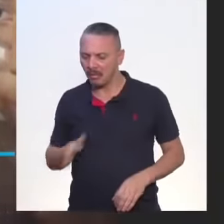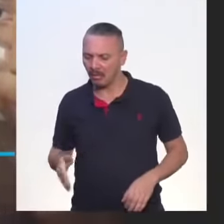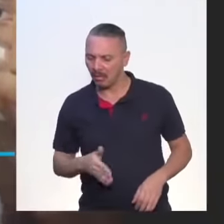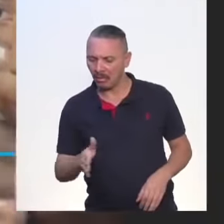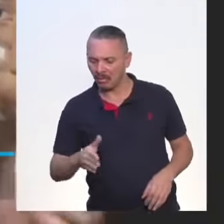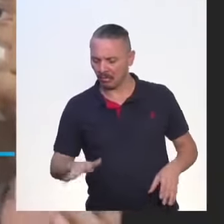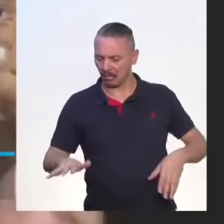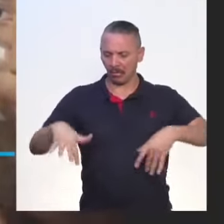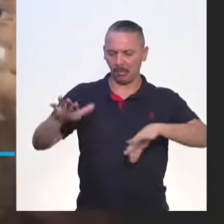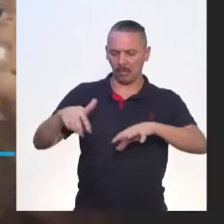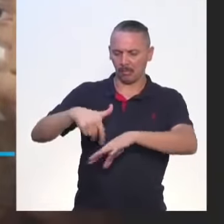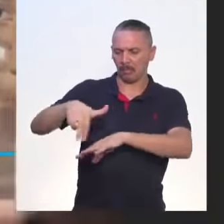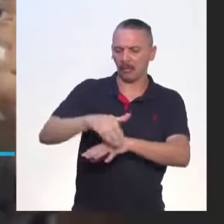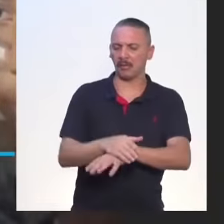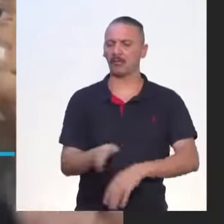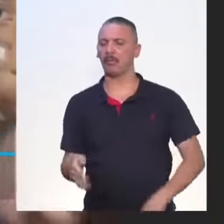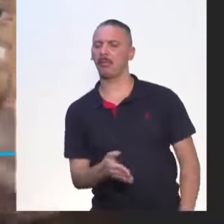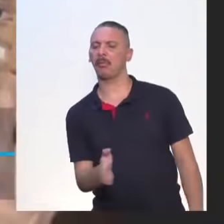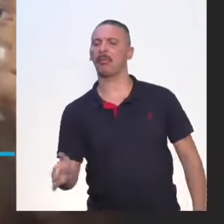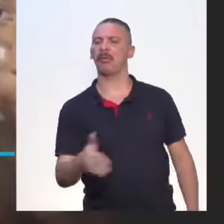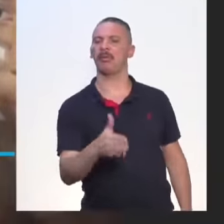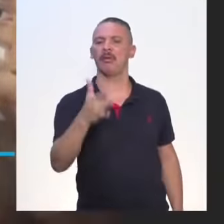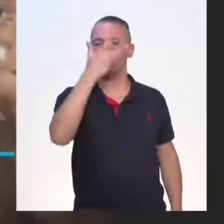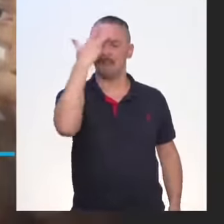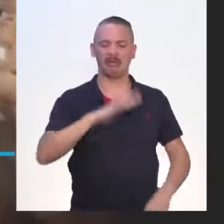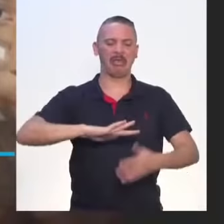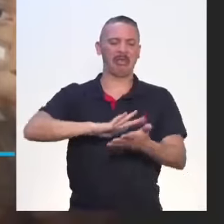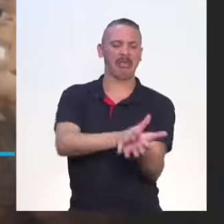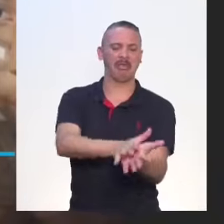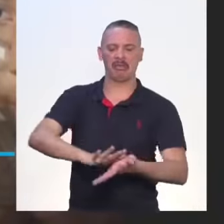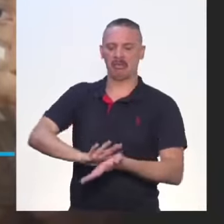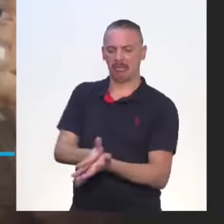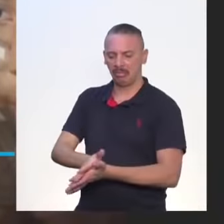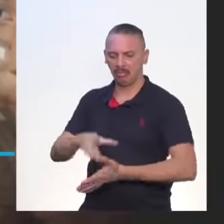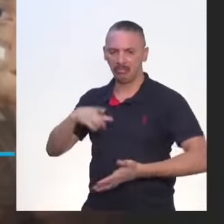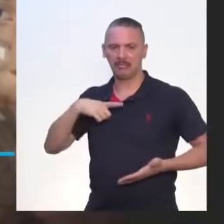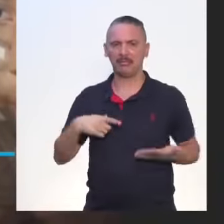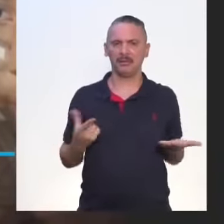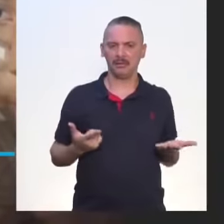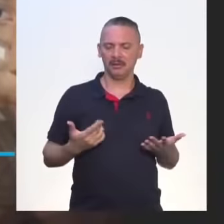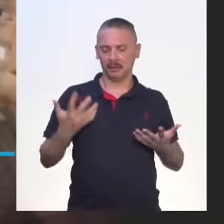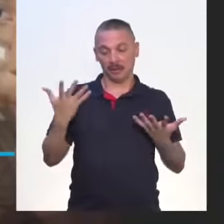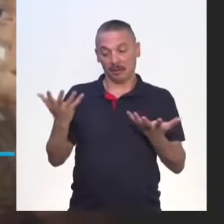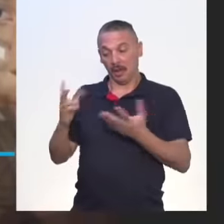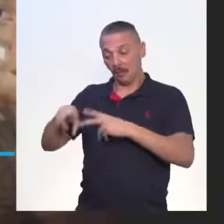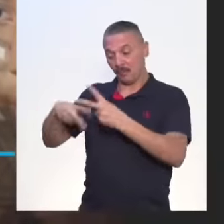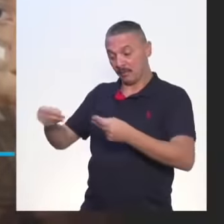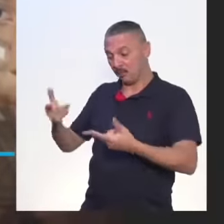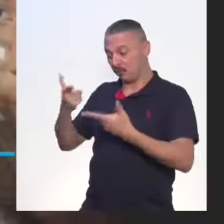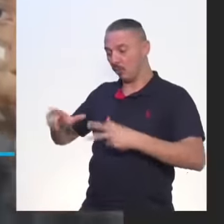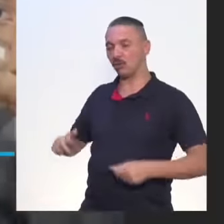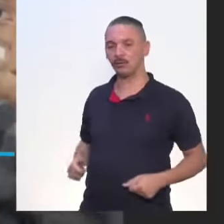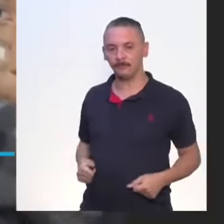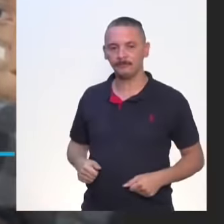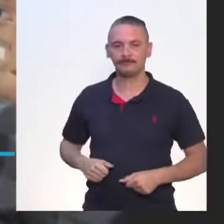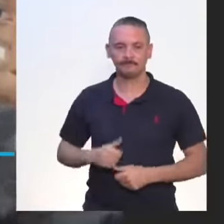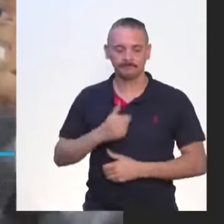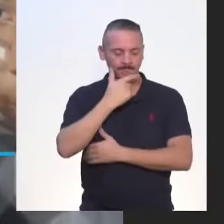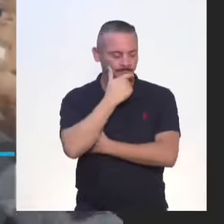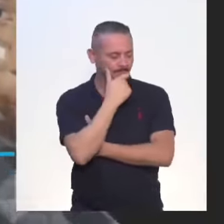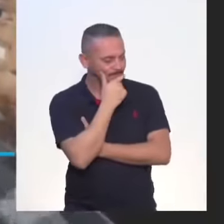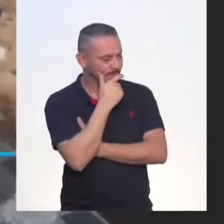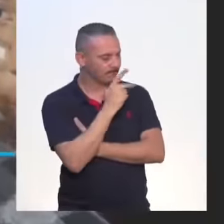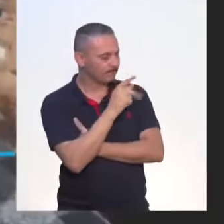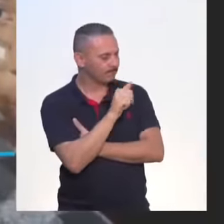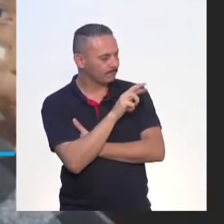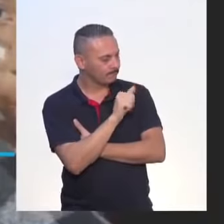braço, a gente se arrasta pelo chão, todo mundo pisa em cima da gente, que era uma coisa mais interessante. Aí o Karutaru